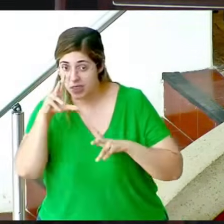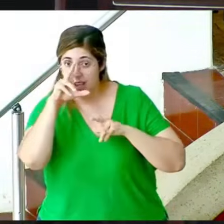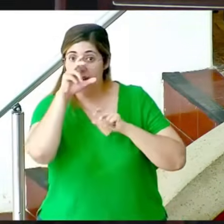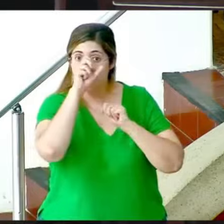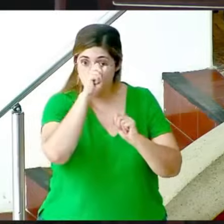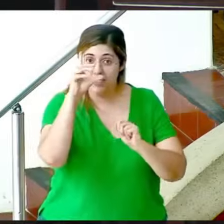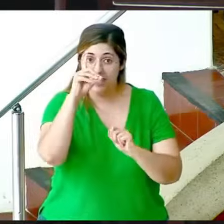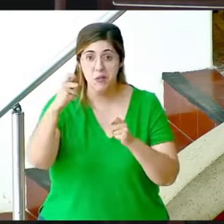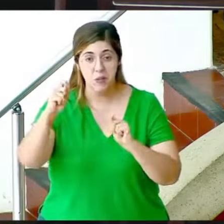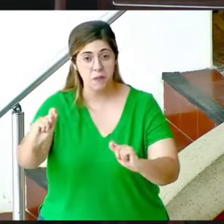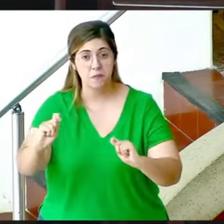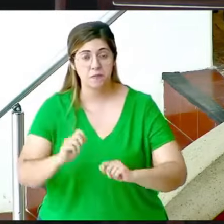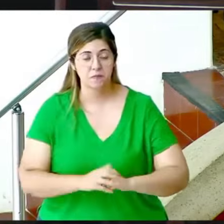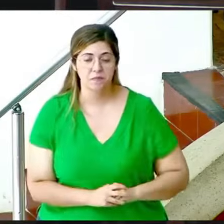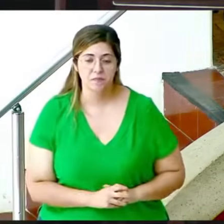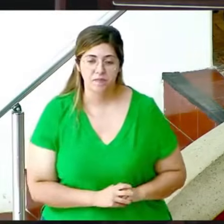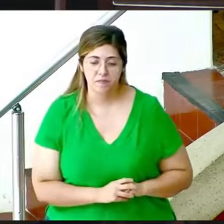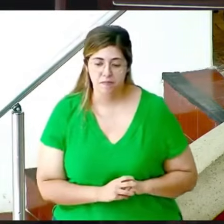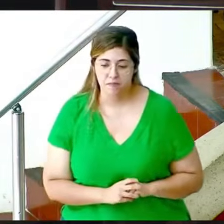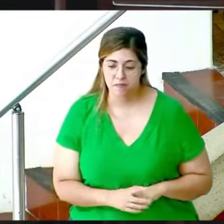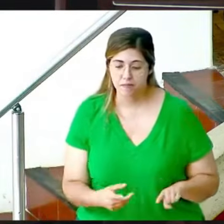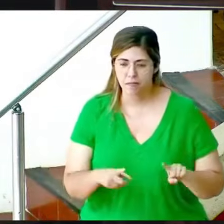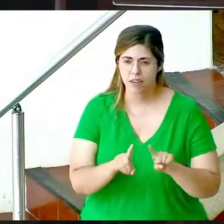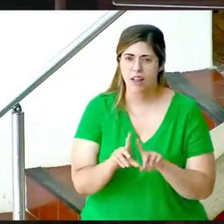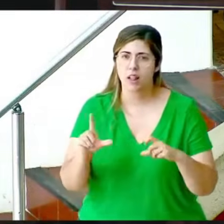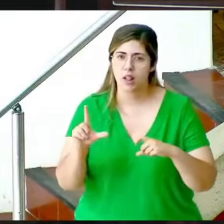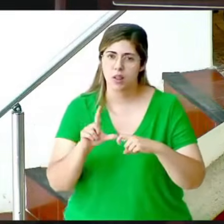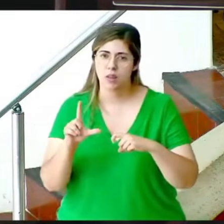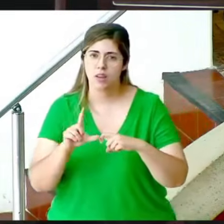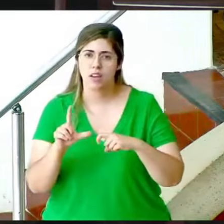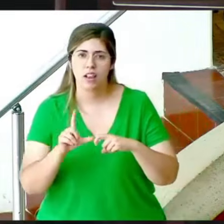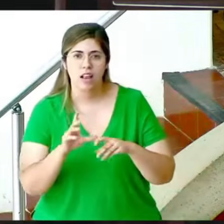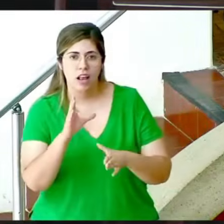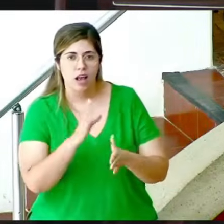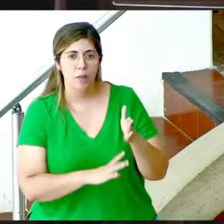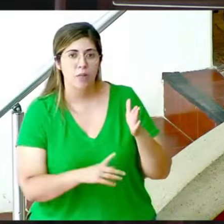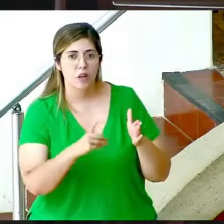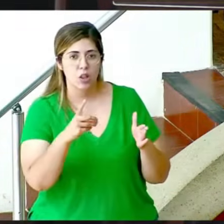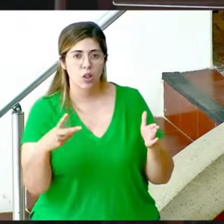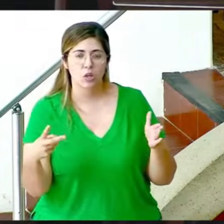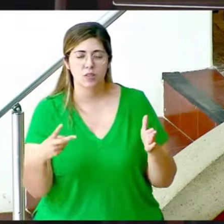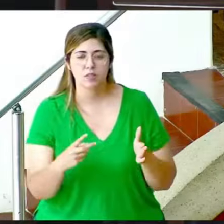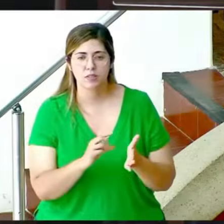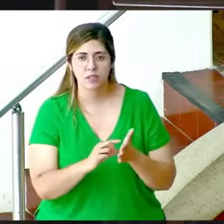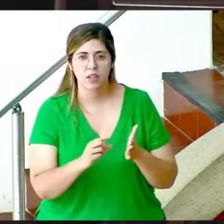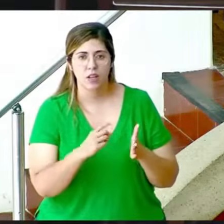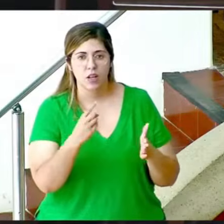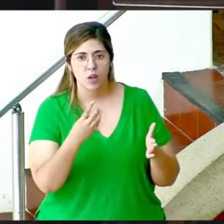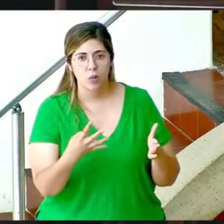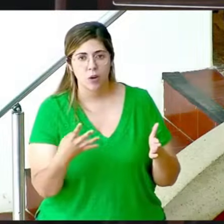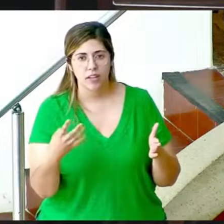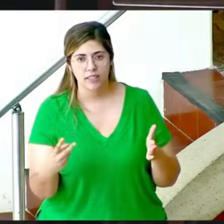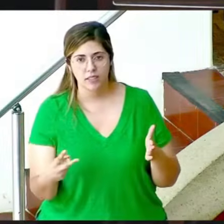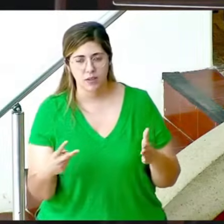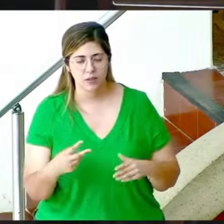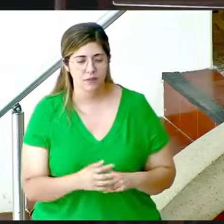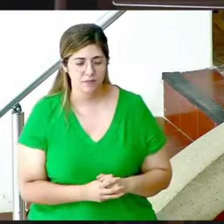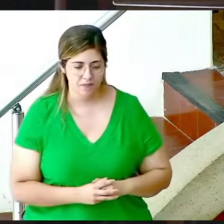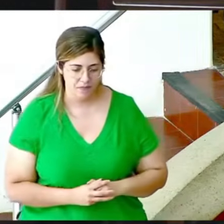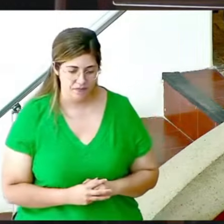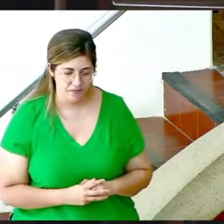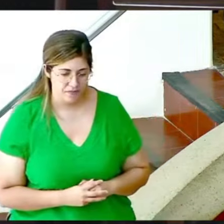supre. Está escrito em Lucas, capítulo 12, versículo 42. Abra lá, você vai ver, lá